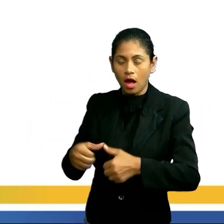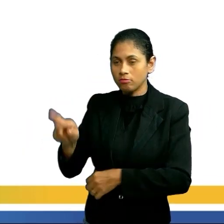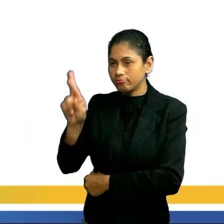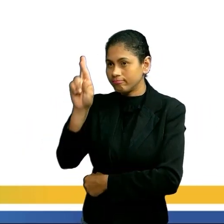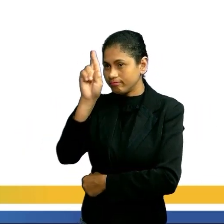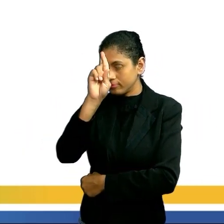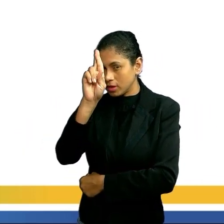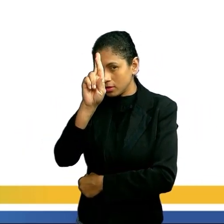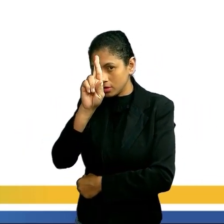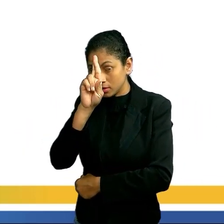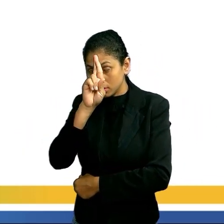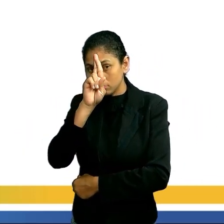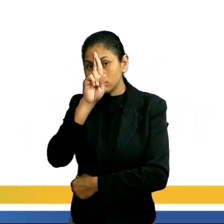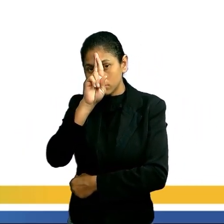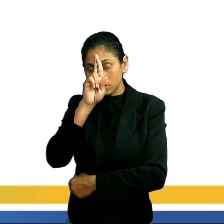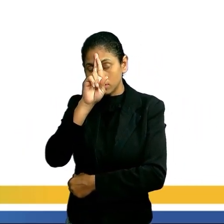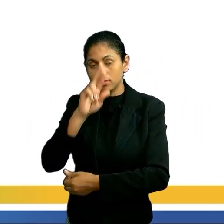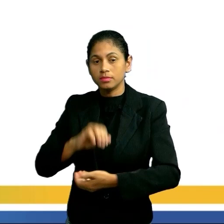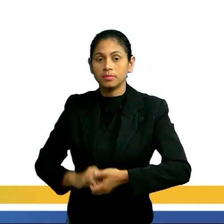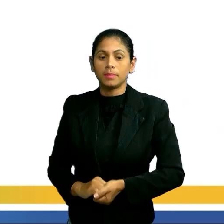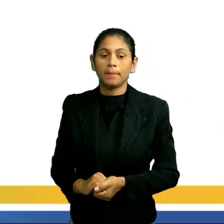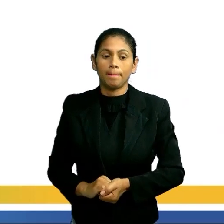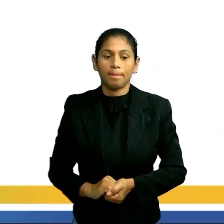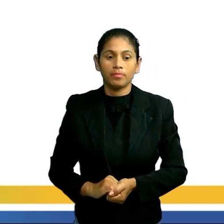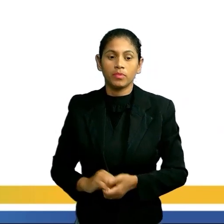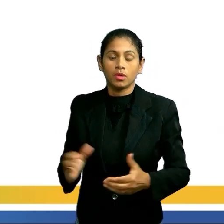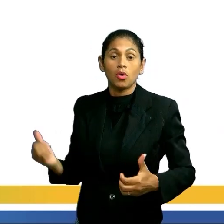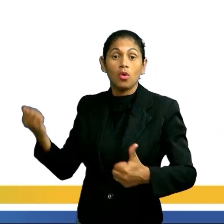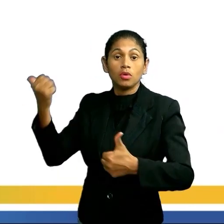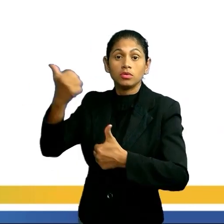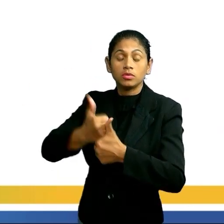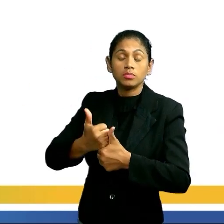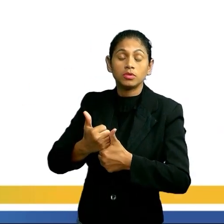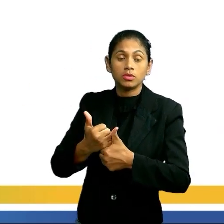Café Filho, que também por alguns problemas de saúde, pelas